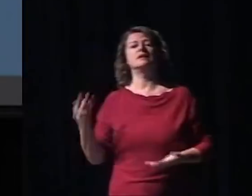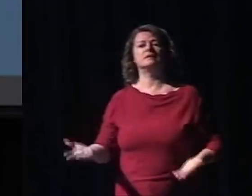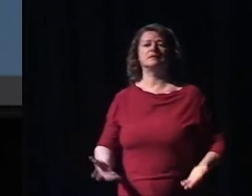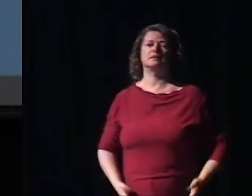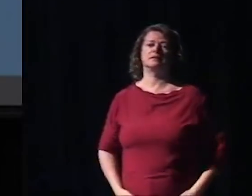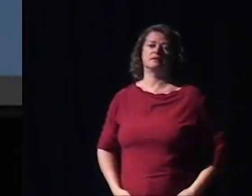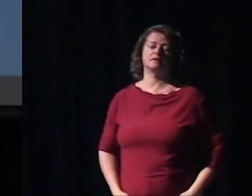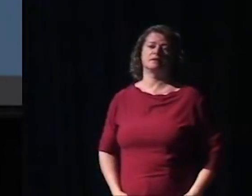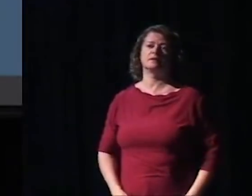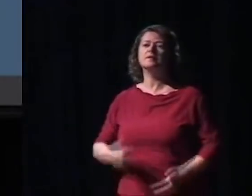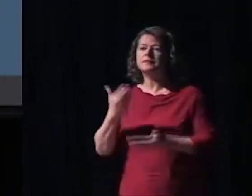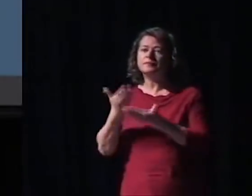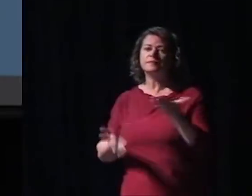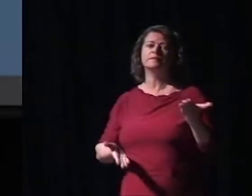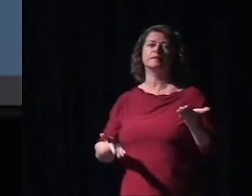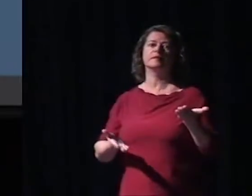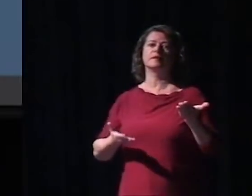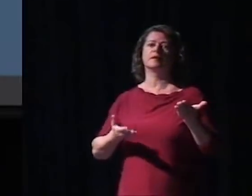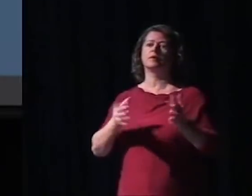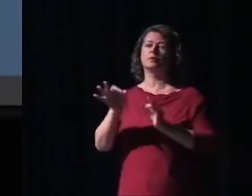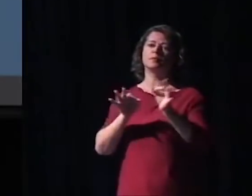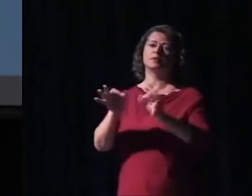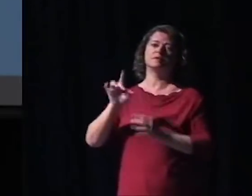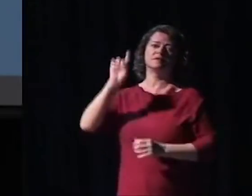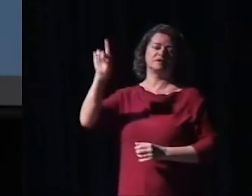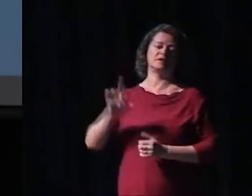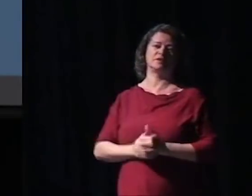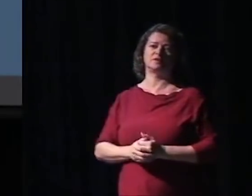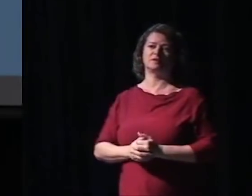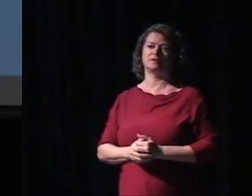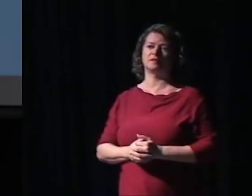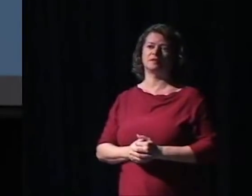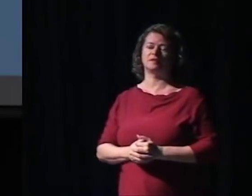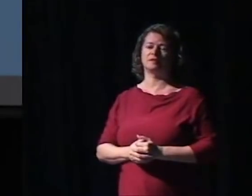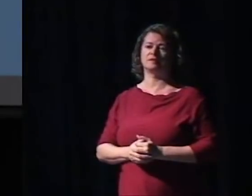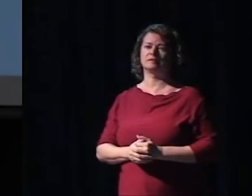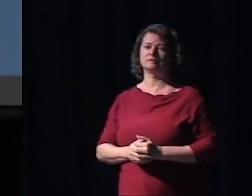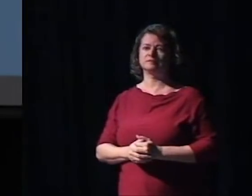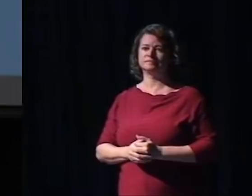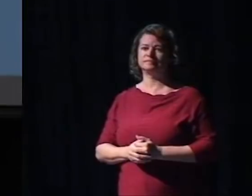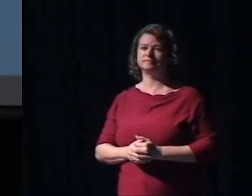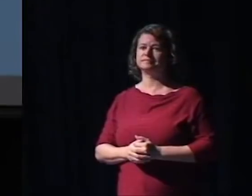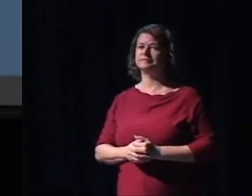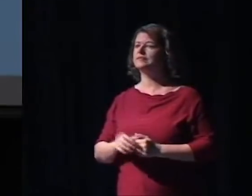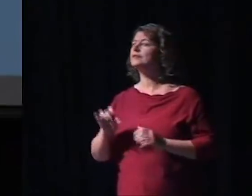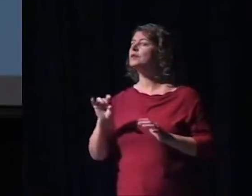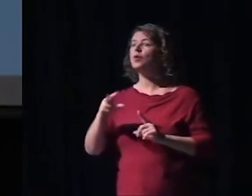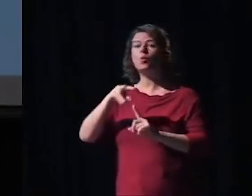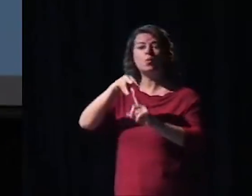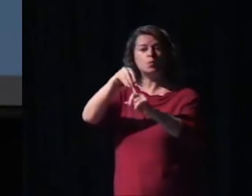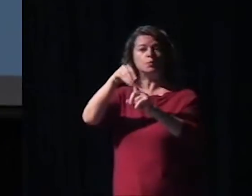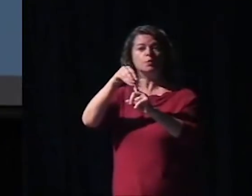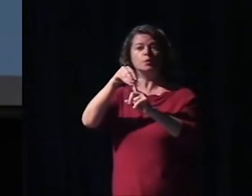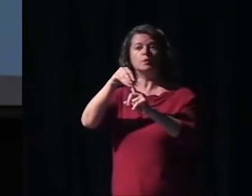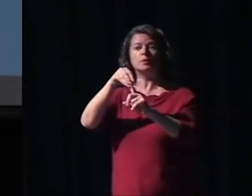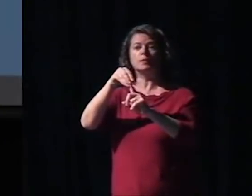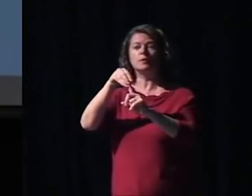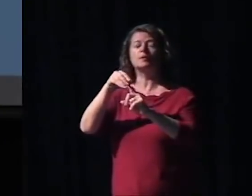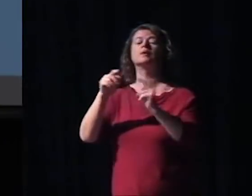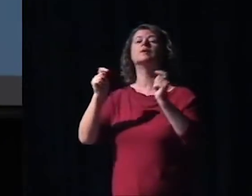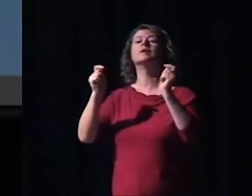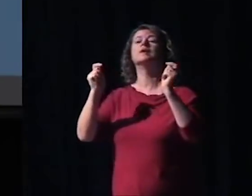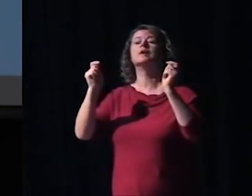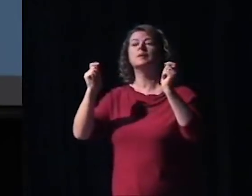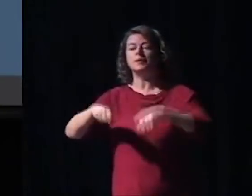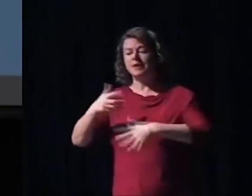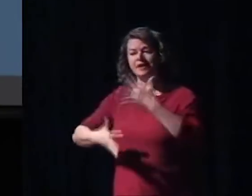planos de Deus e o futuro das promessas. Olha para mim. Só quem pode abortar os planos de Deus na sua vida é você. Só. Só